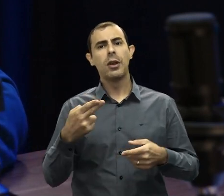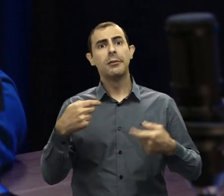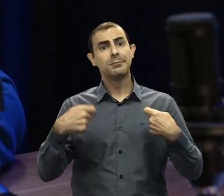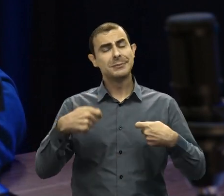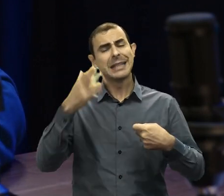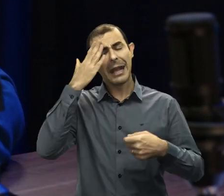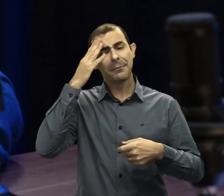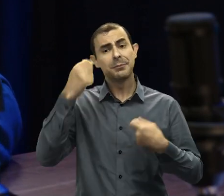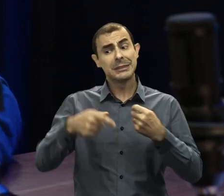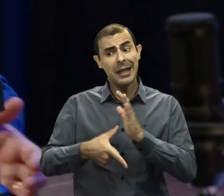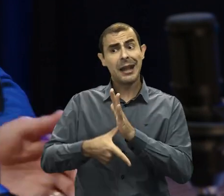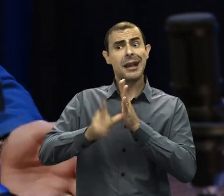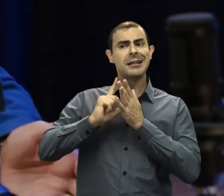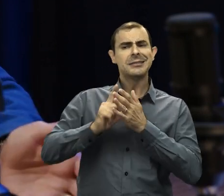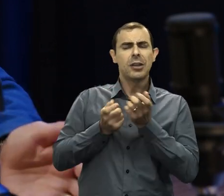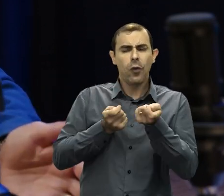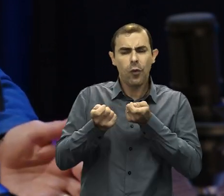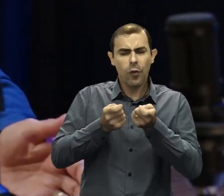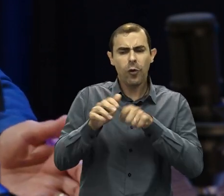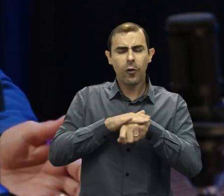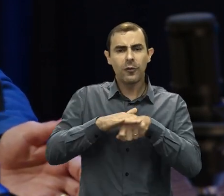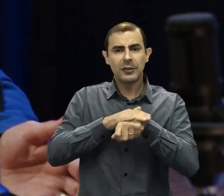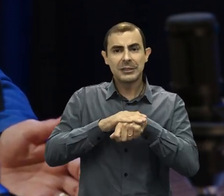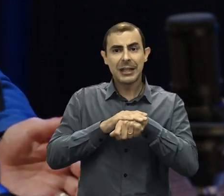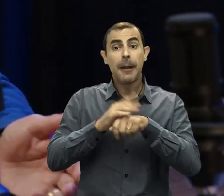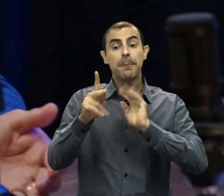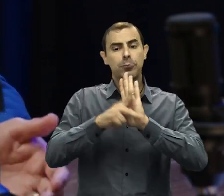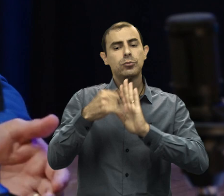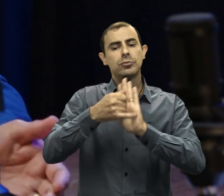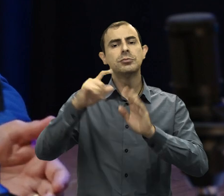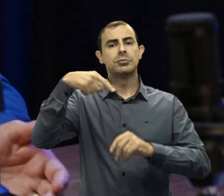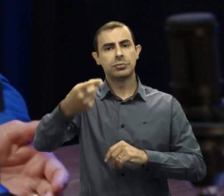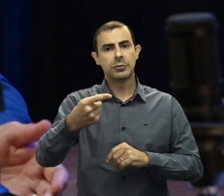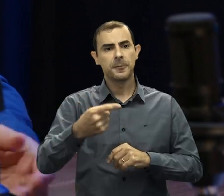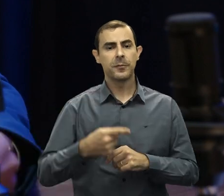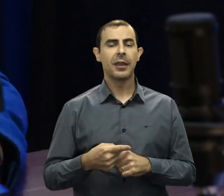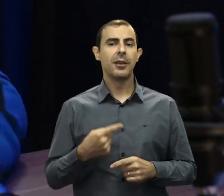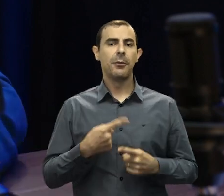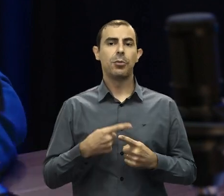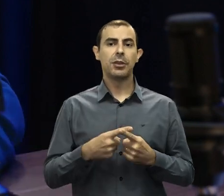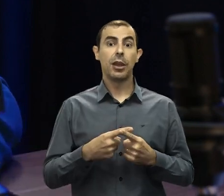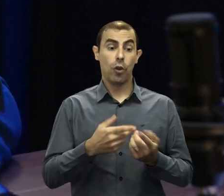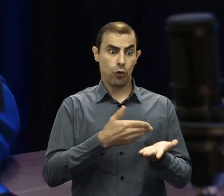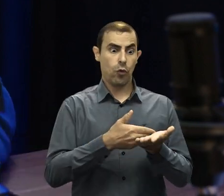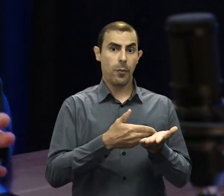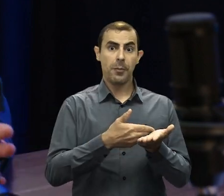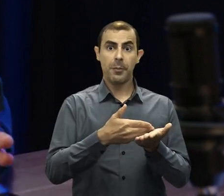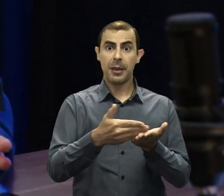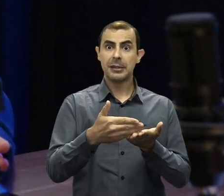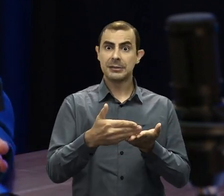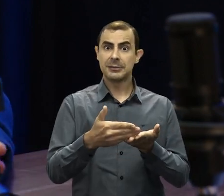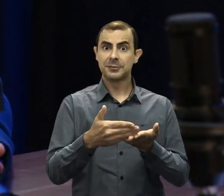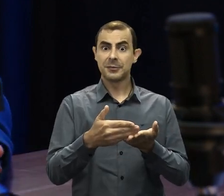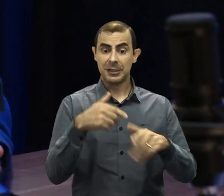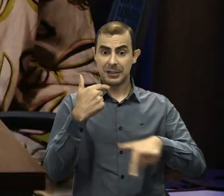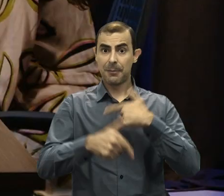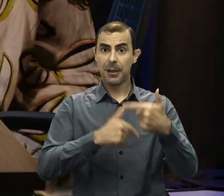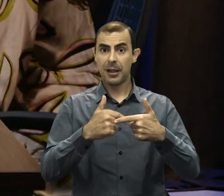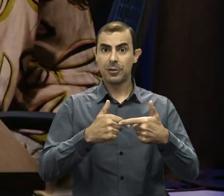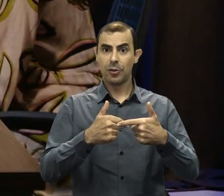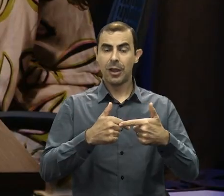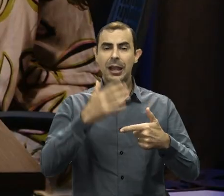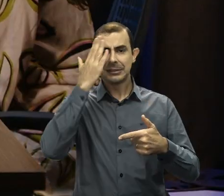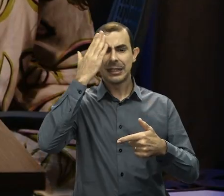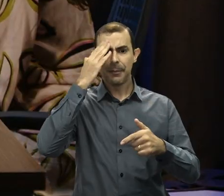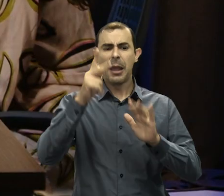essa conversa antes de apresentar um projeto, porque às vezes no começo do trabalho você quer apresentar projeto de tudo quanto é natureza.